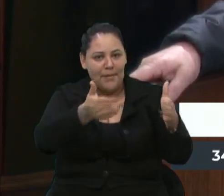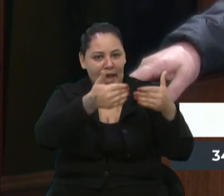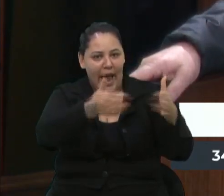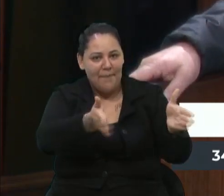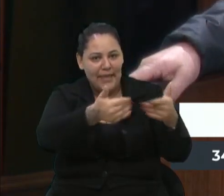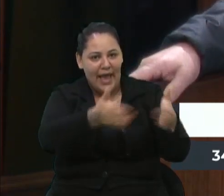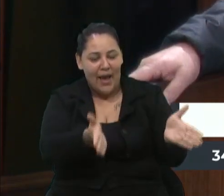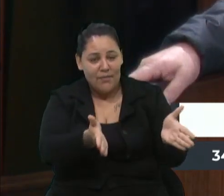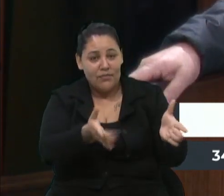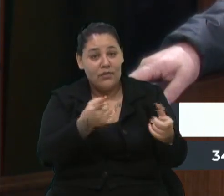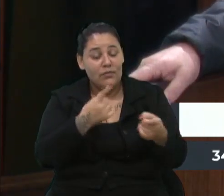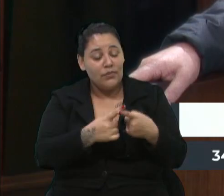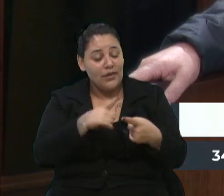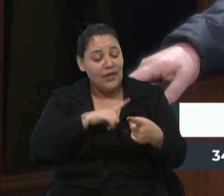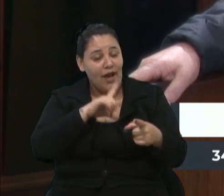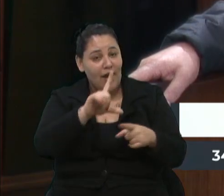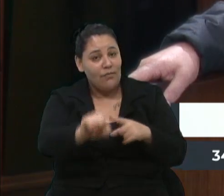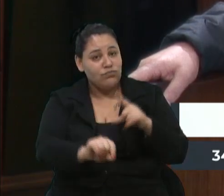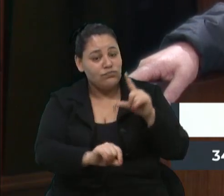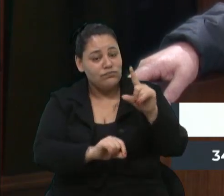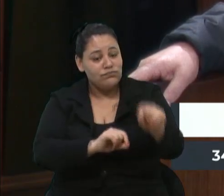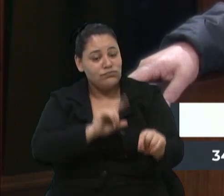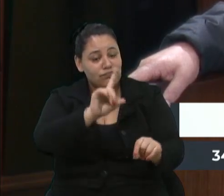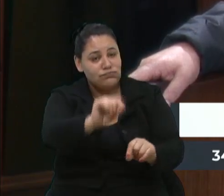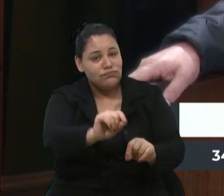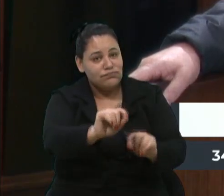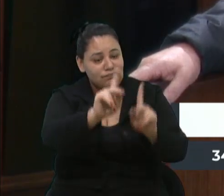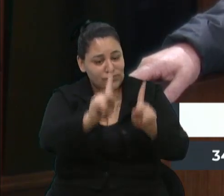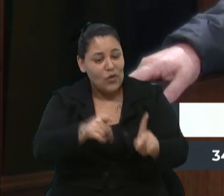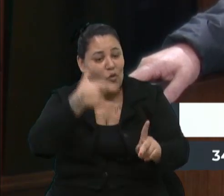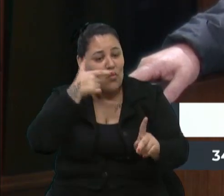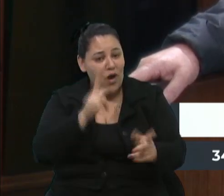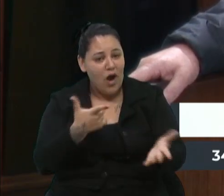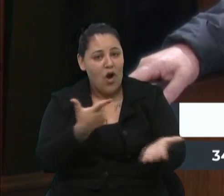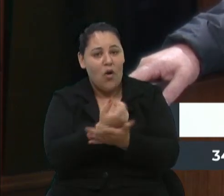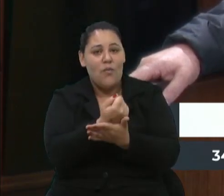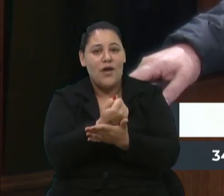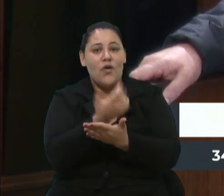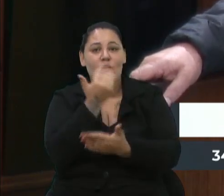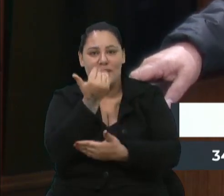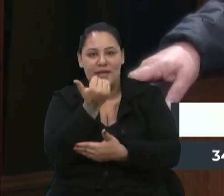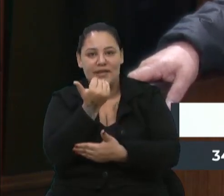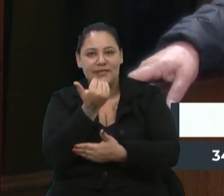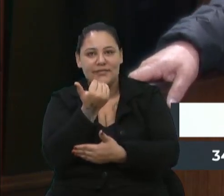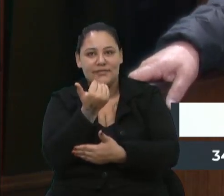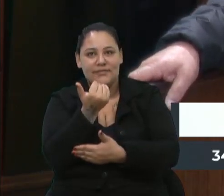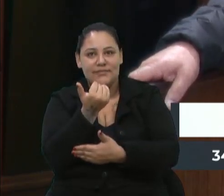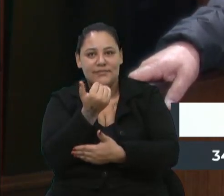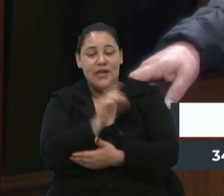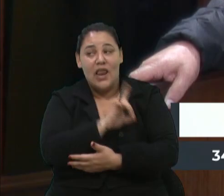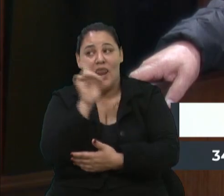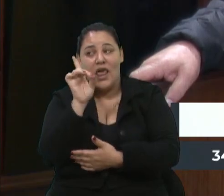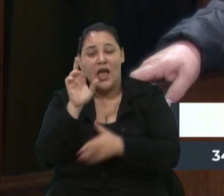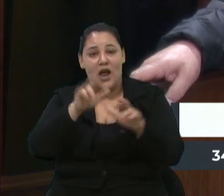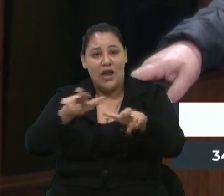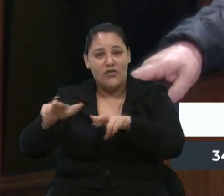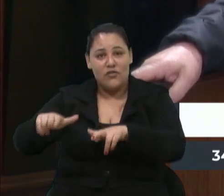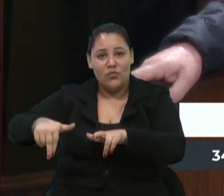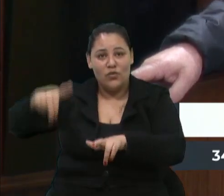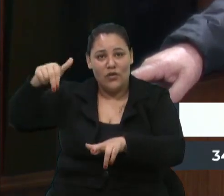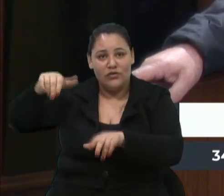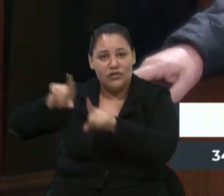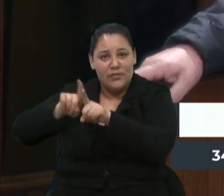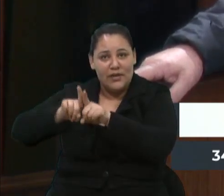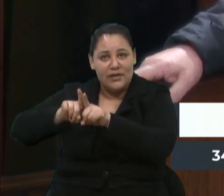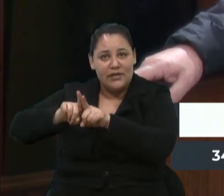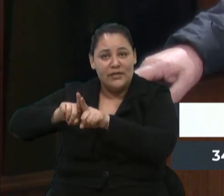se tem opção, se tem as pessoas que estão podendo comprar e estão construindo mais. E lá na nossa região, na região norte,